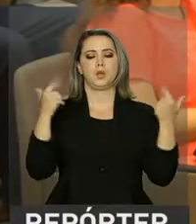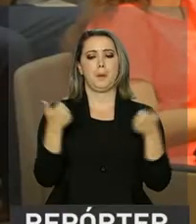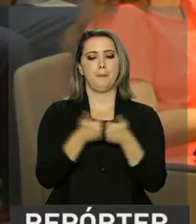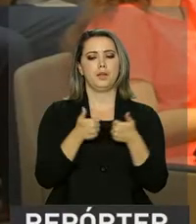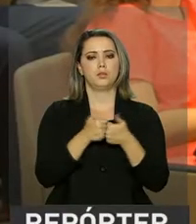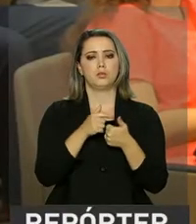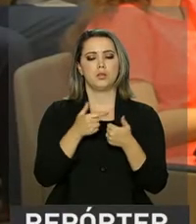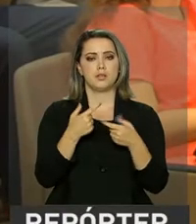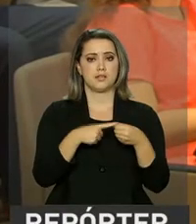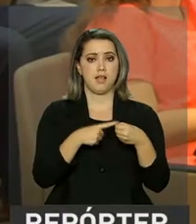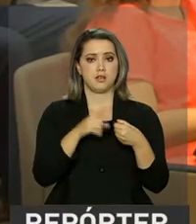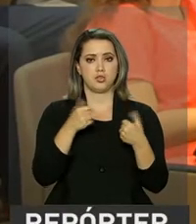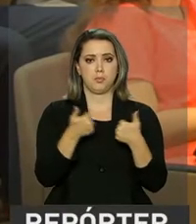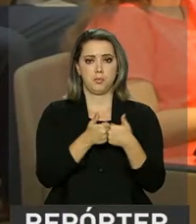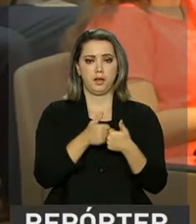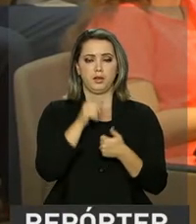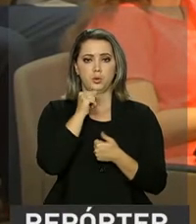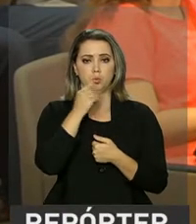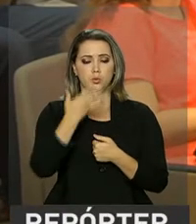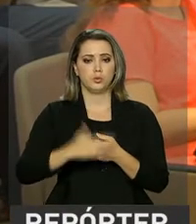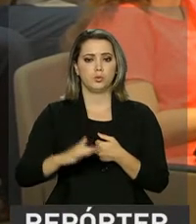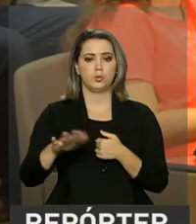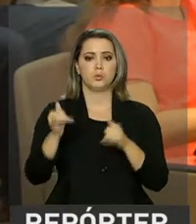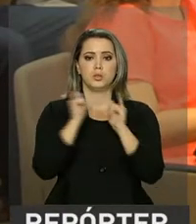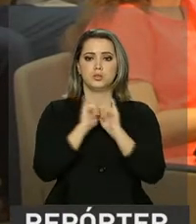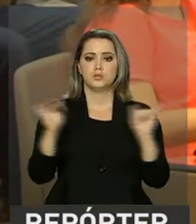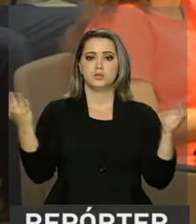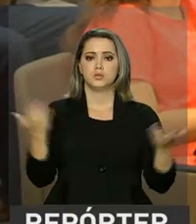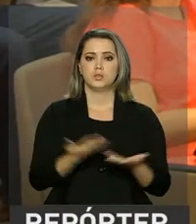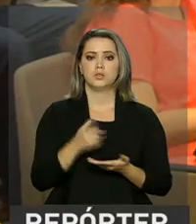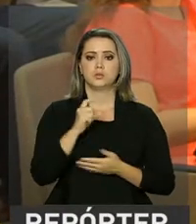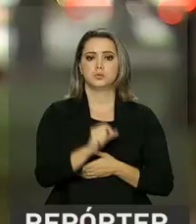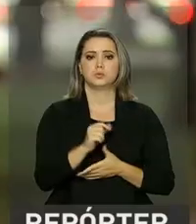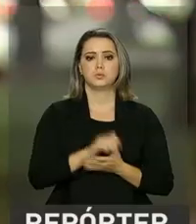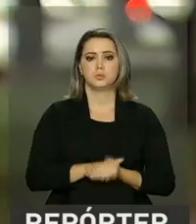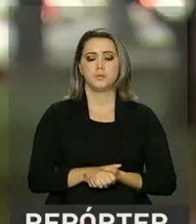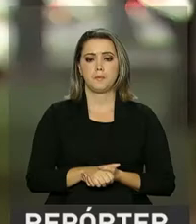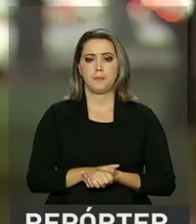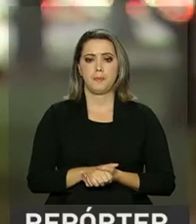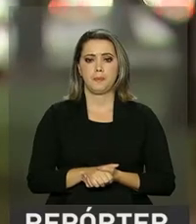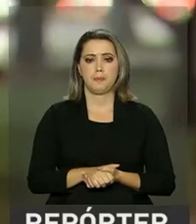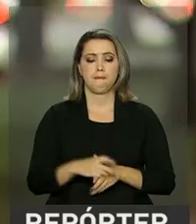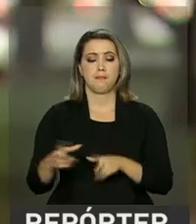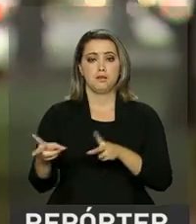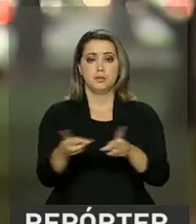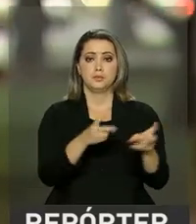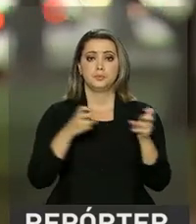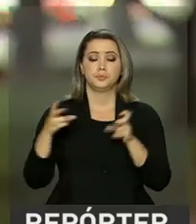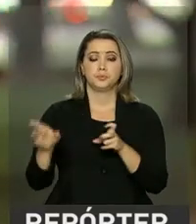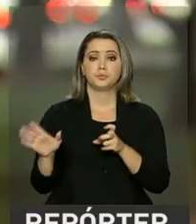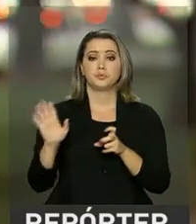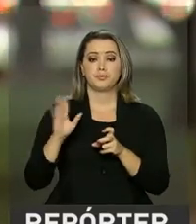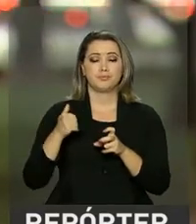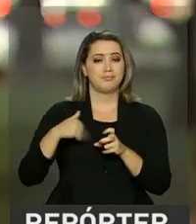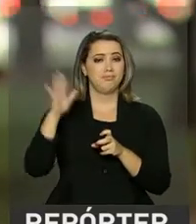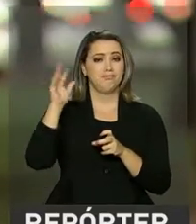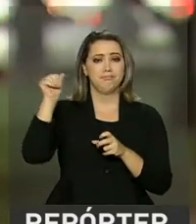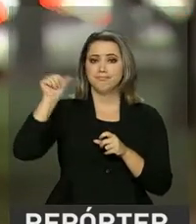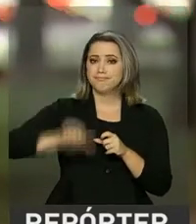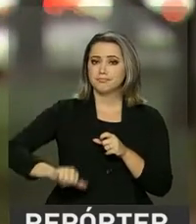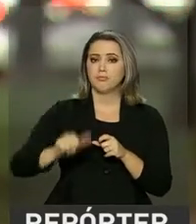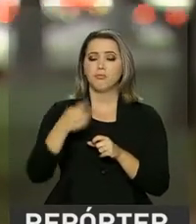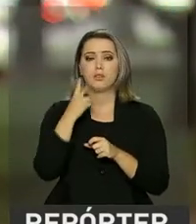divulgado nesta segunda feira dia mundial do meio ambiente as estimativas mais pessimistas do